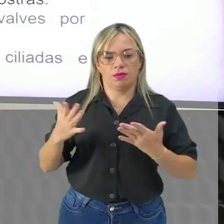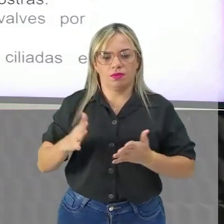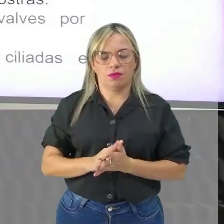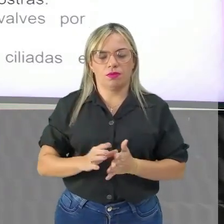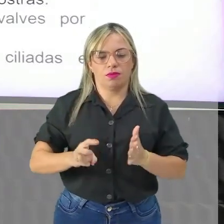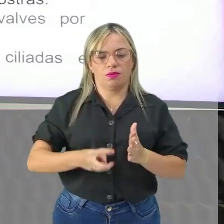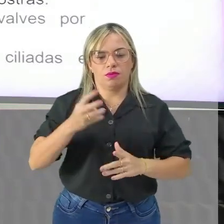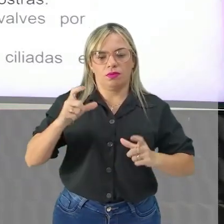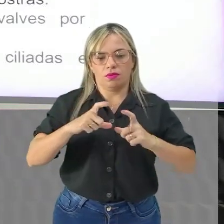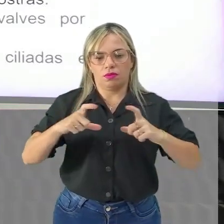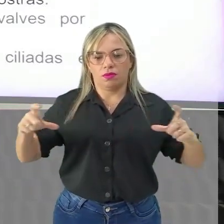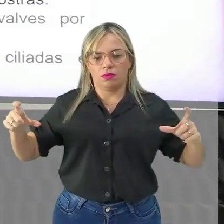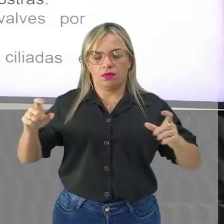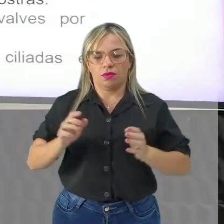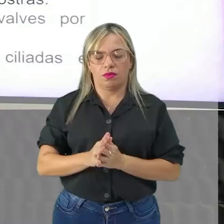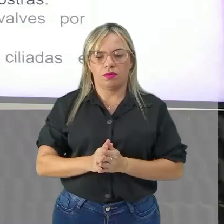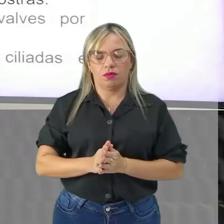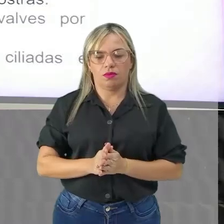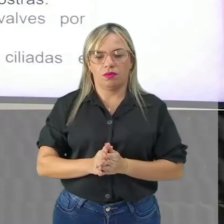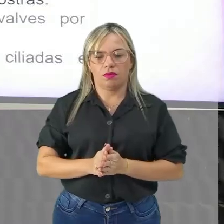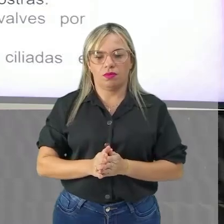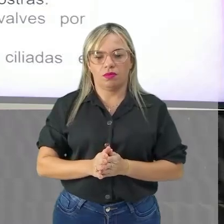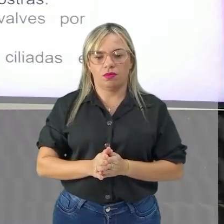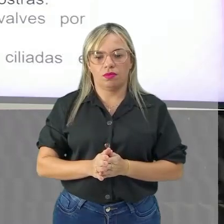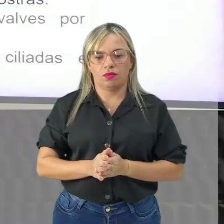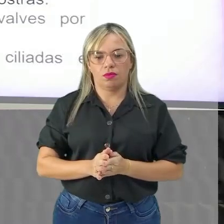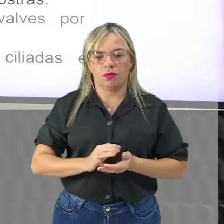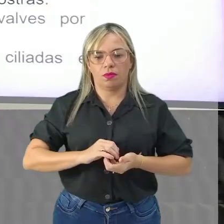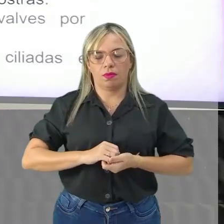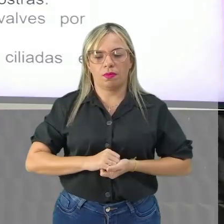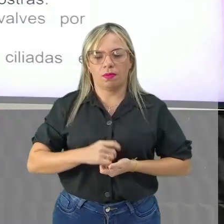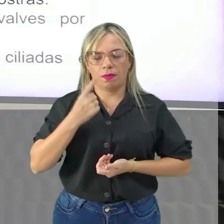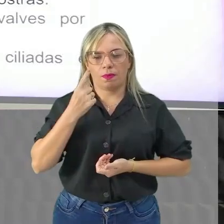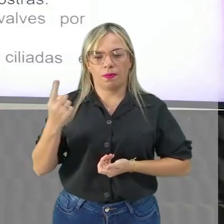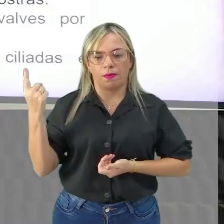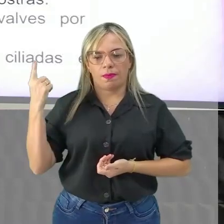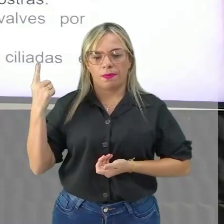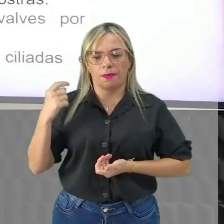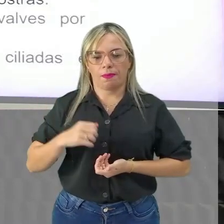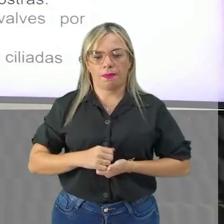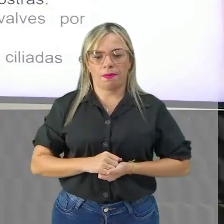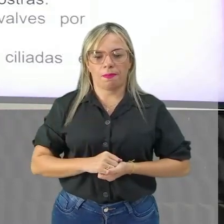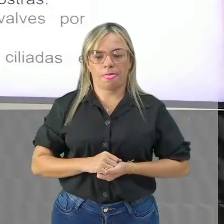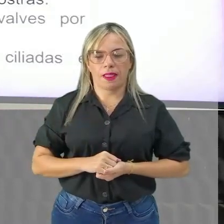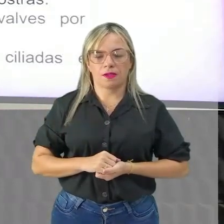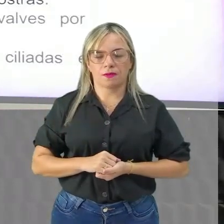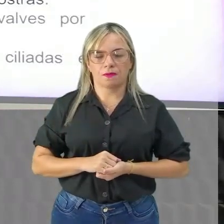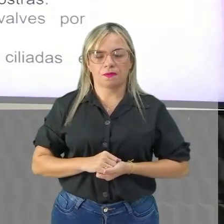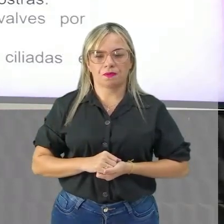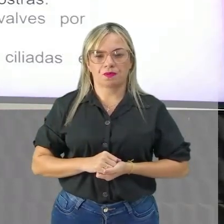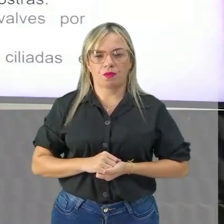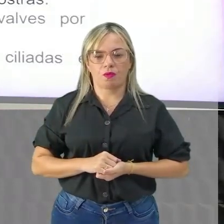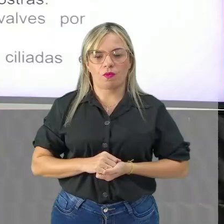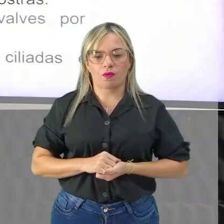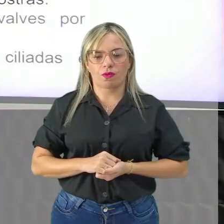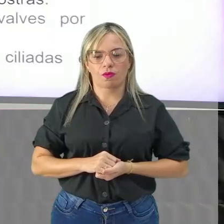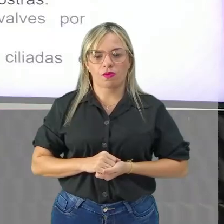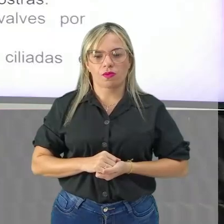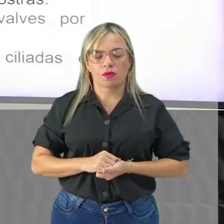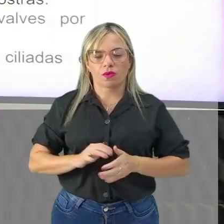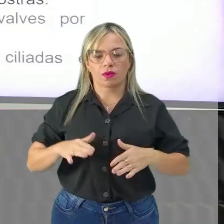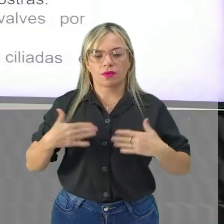As brânquias dos bivalves são ciliadas e responsáveis pela circulação da água,